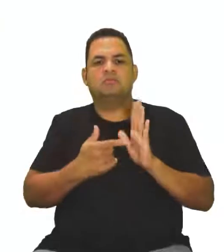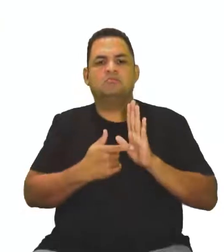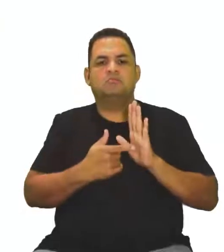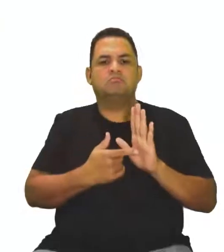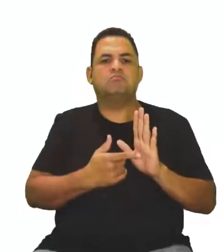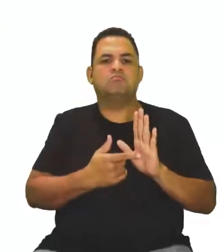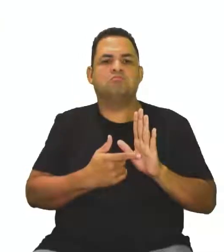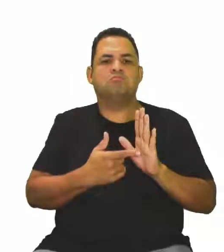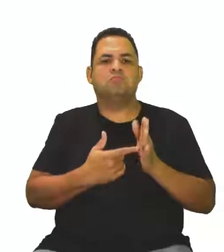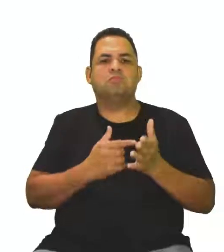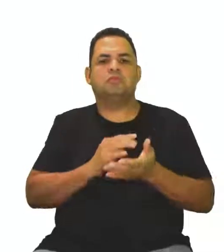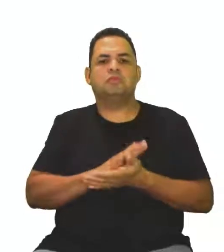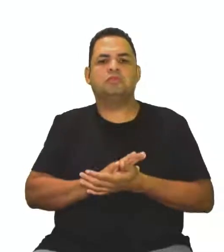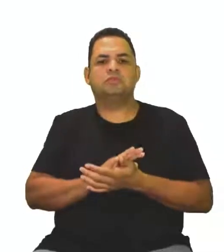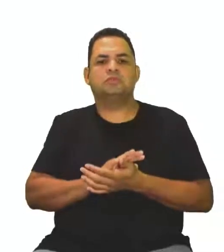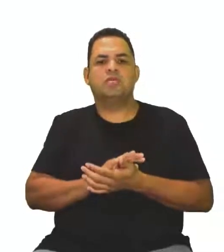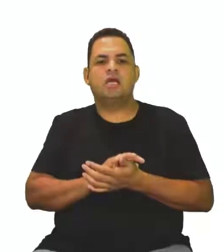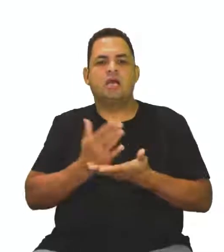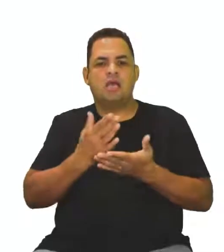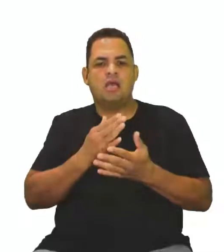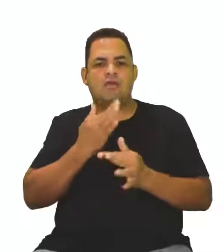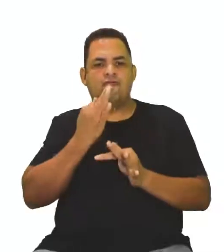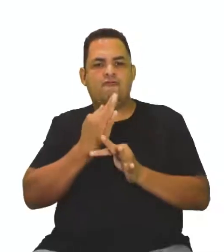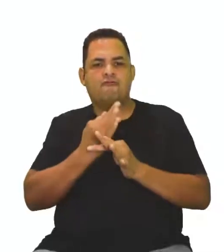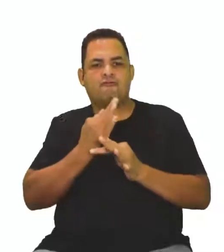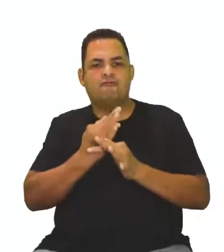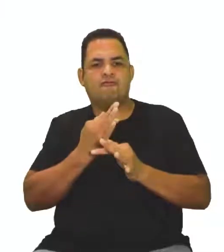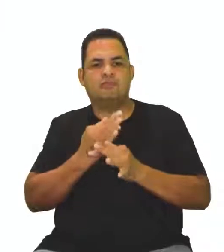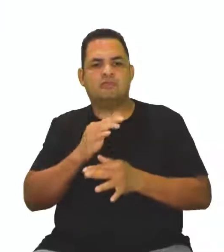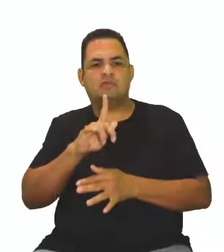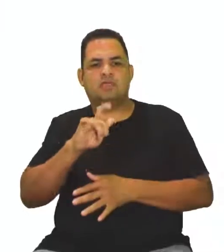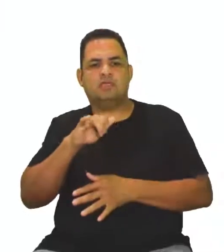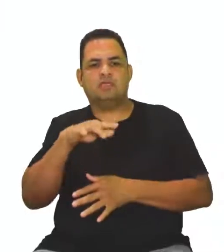grandezas físicas, ok? Os